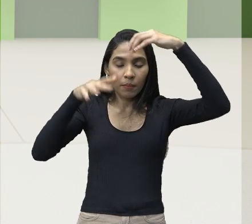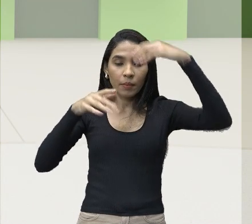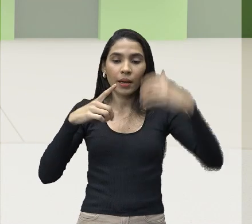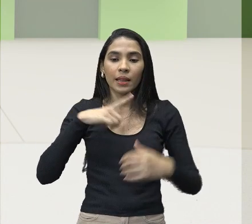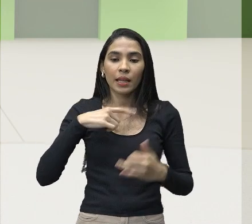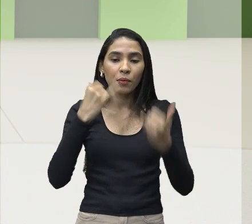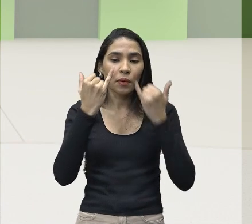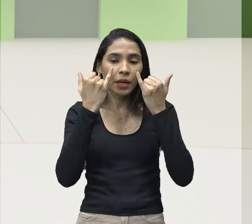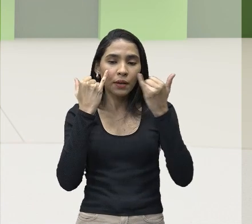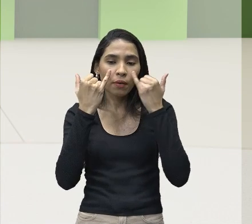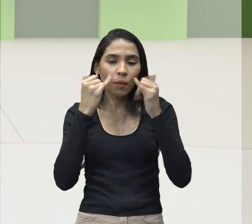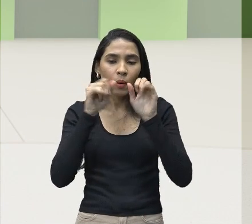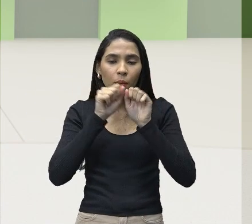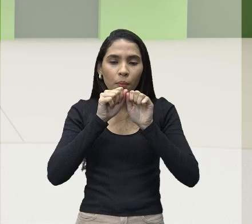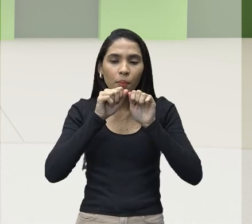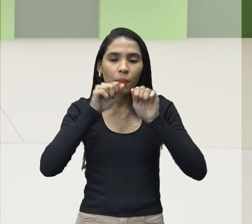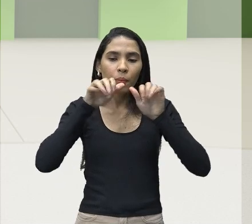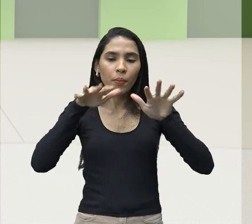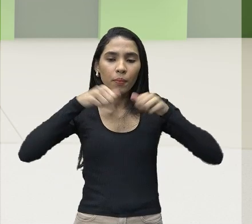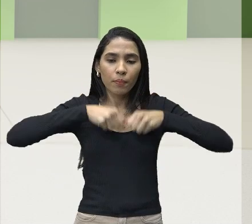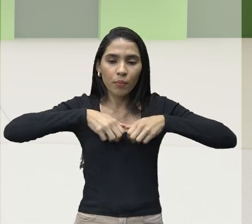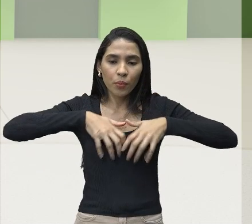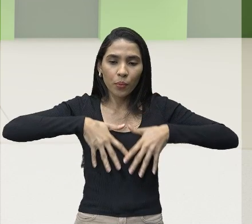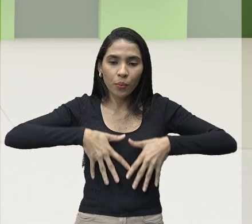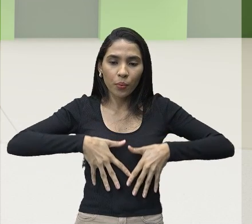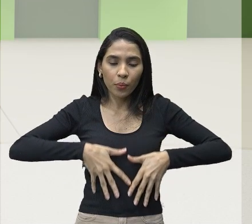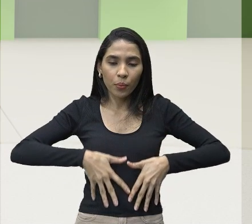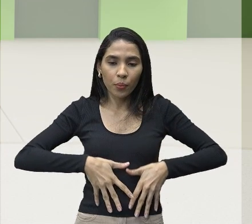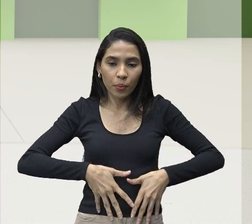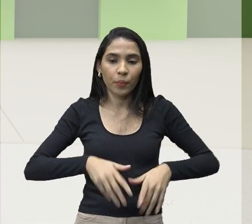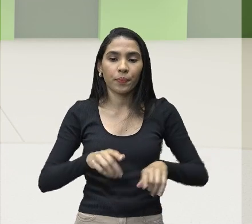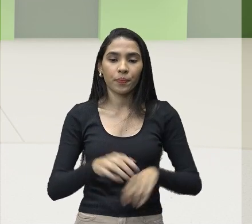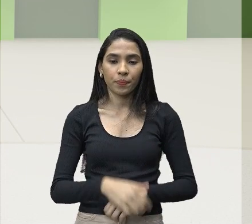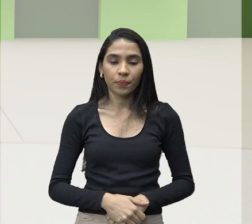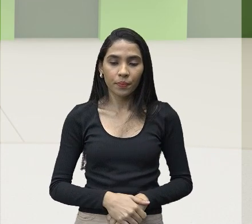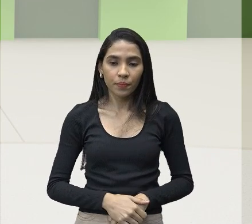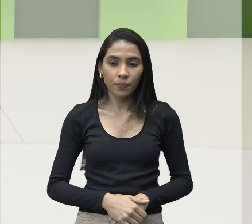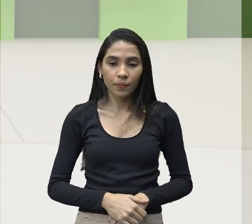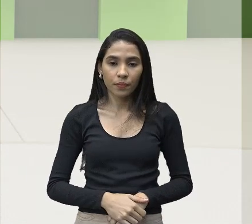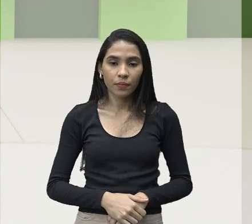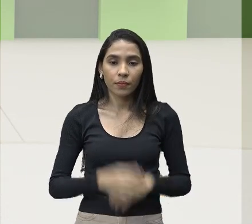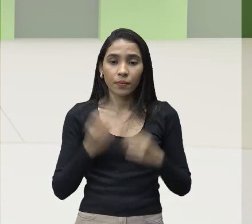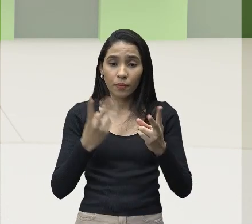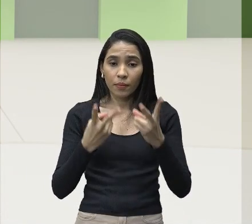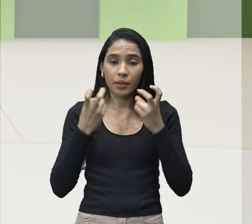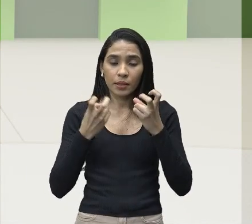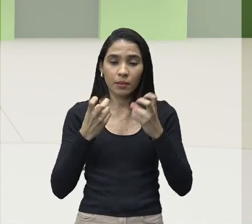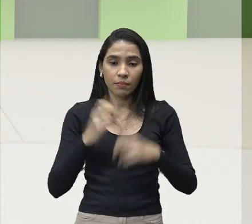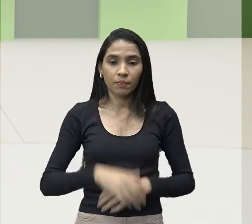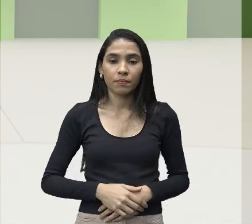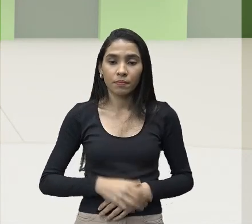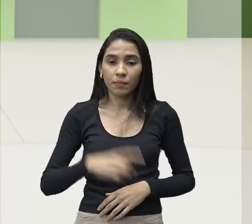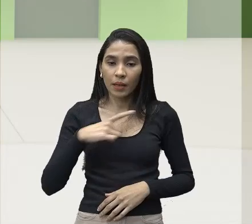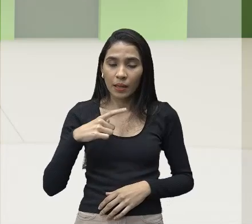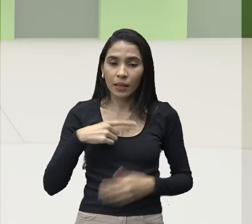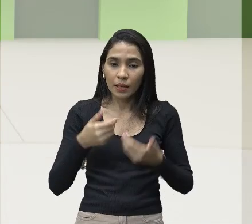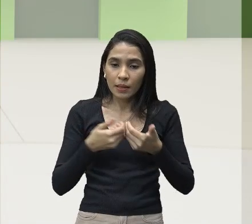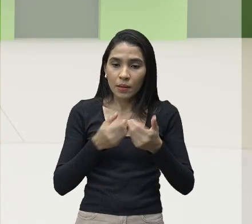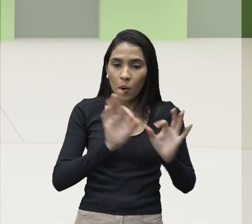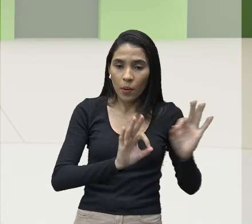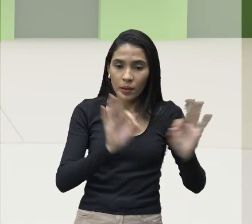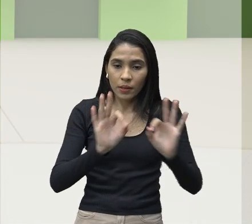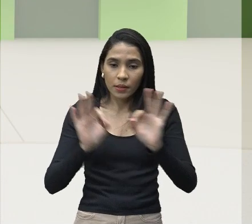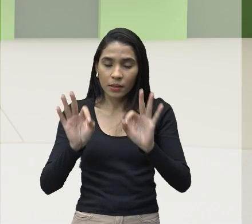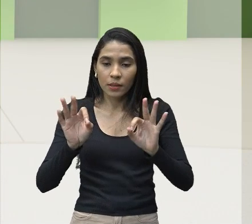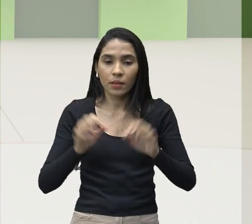essas informações e para trazer as informações também para o sistema nervoso central. E aqui a gente observa as divisões, né, dos